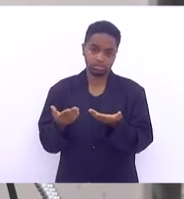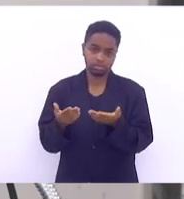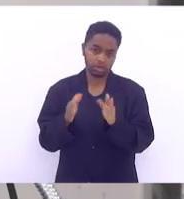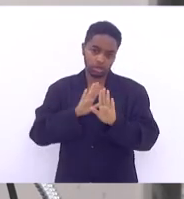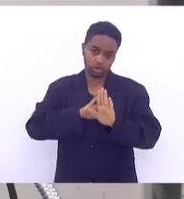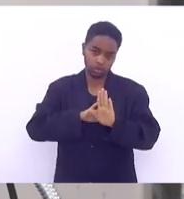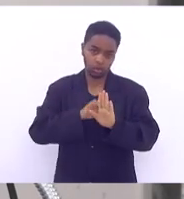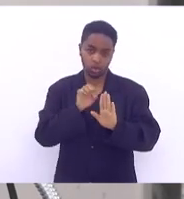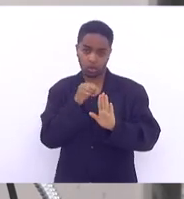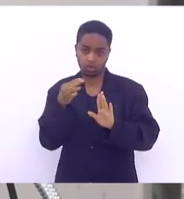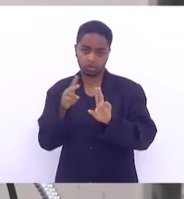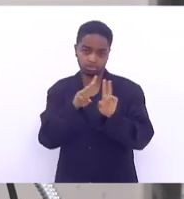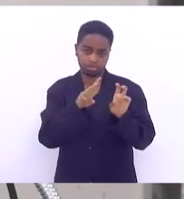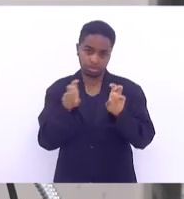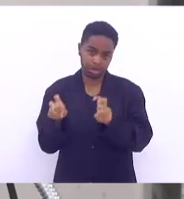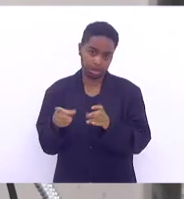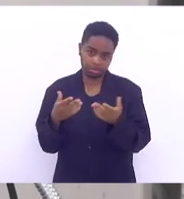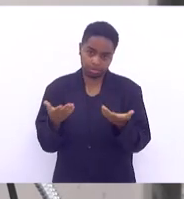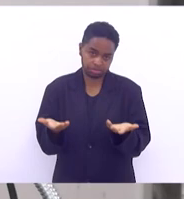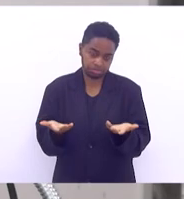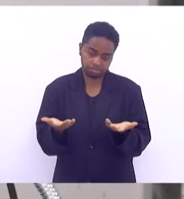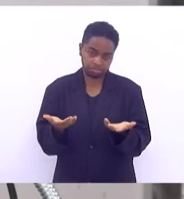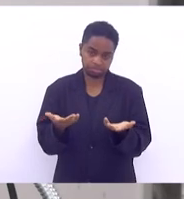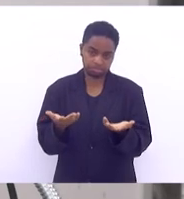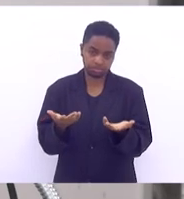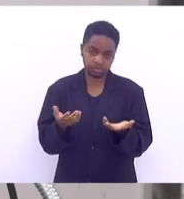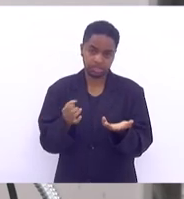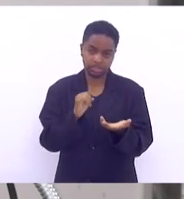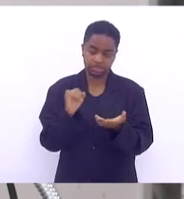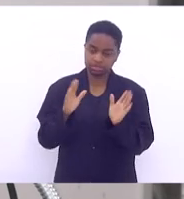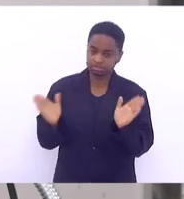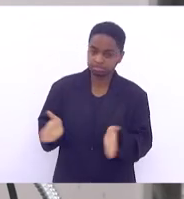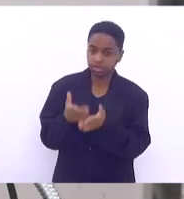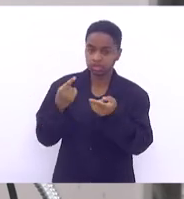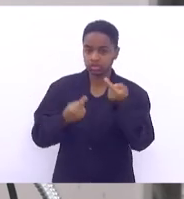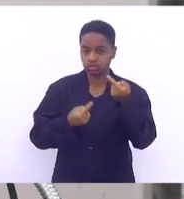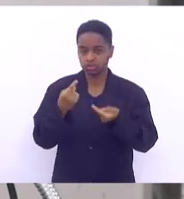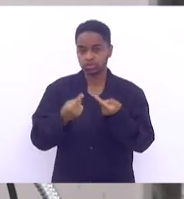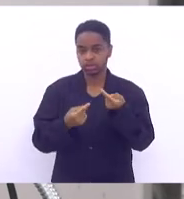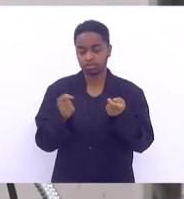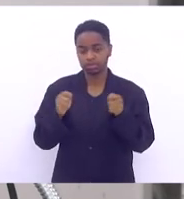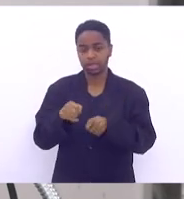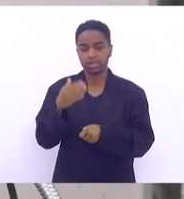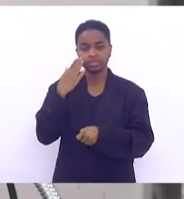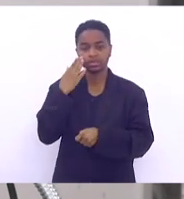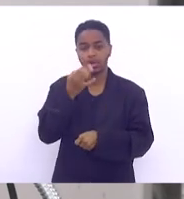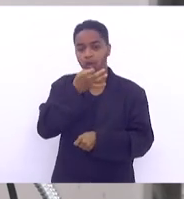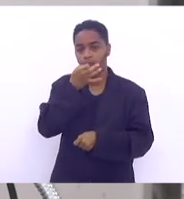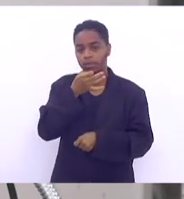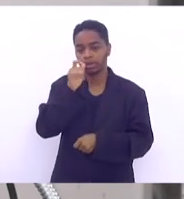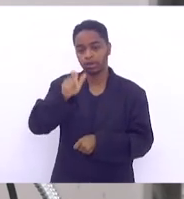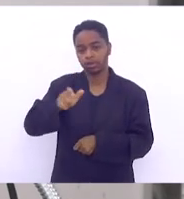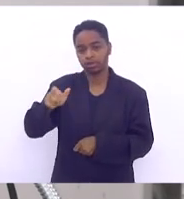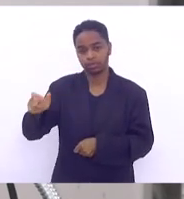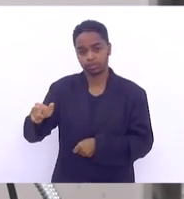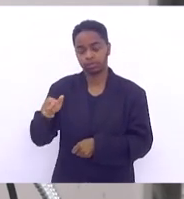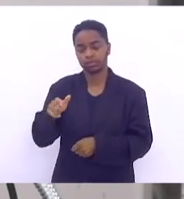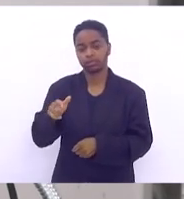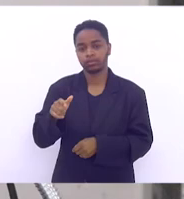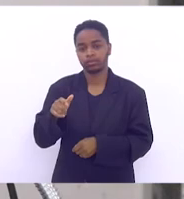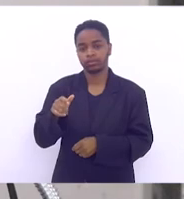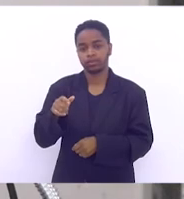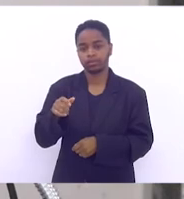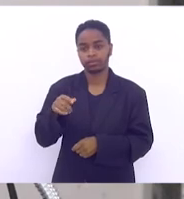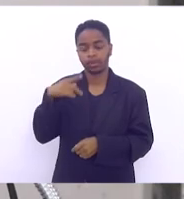ideológica ou temática, algo que dê calor à discussão, para que possa ouvir a opinião dos integrantes do Parlamento Juvenil,